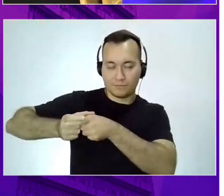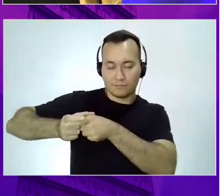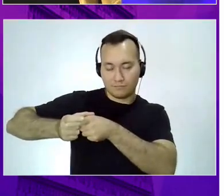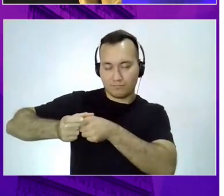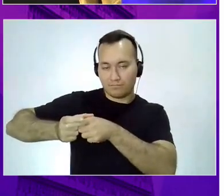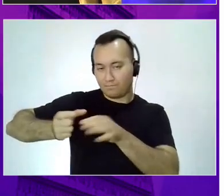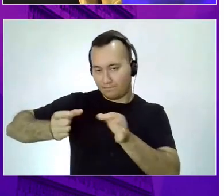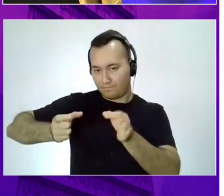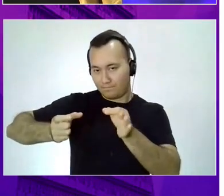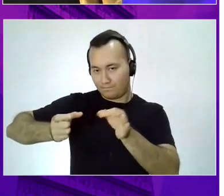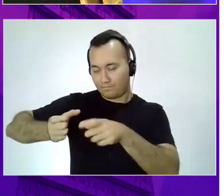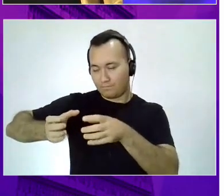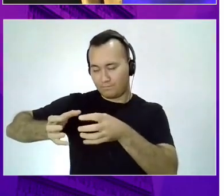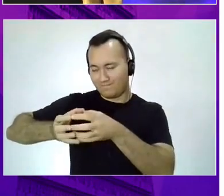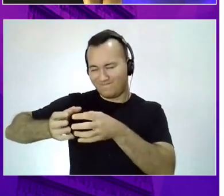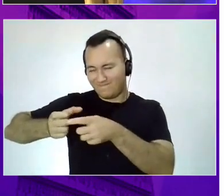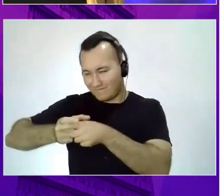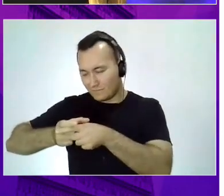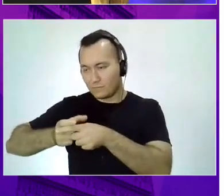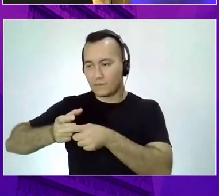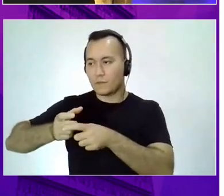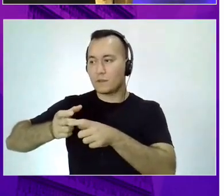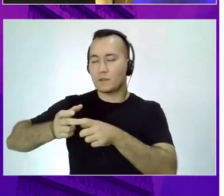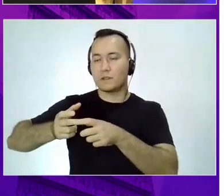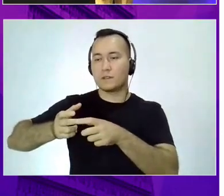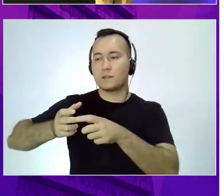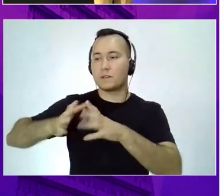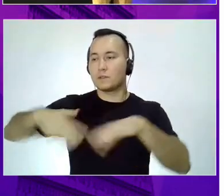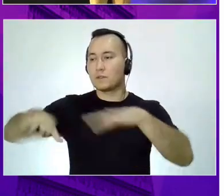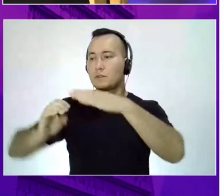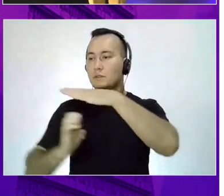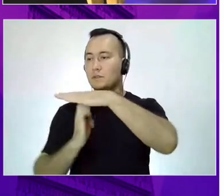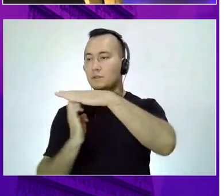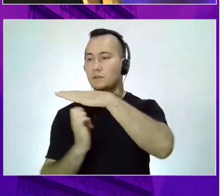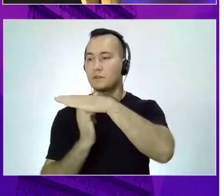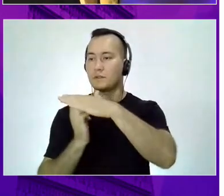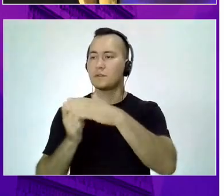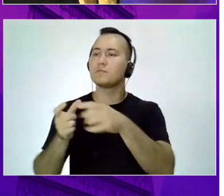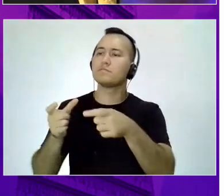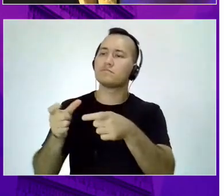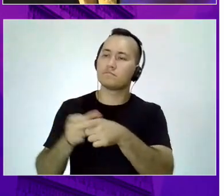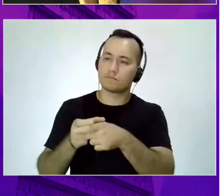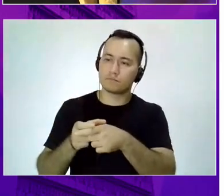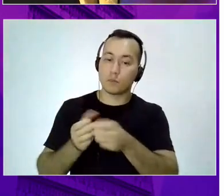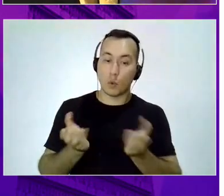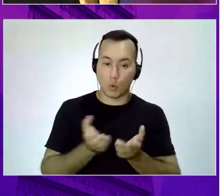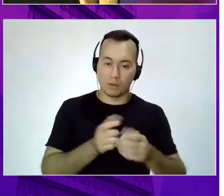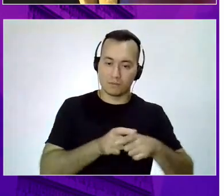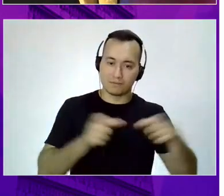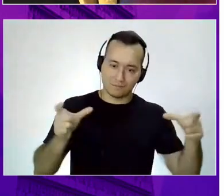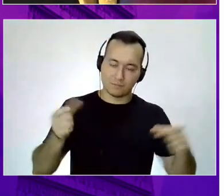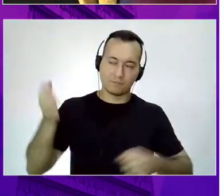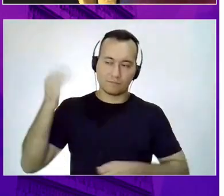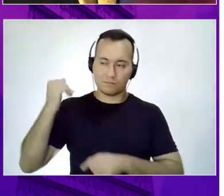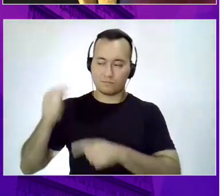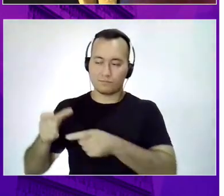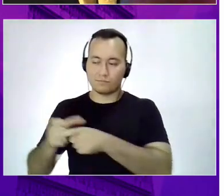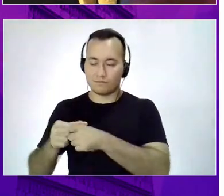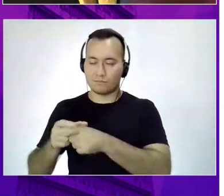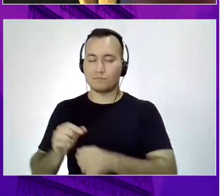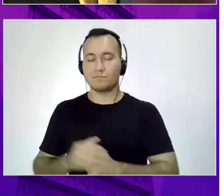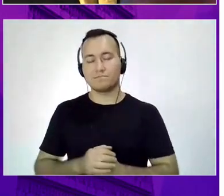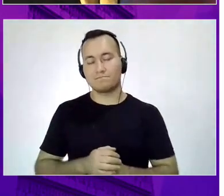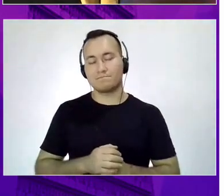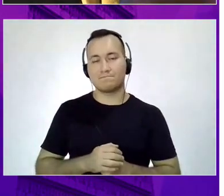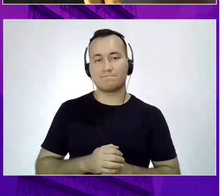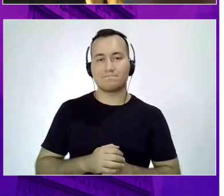Então, era um time limitado, a empresa era, obviamente, menor do que é hoje, e a gente tinha tão pouco funcionário, tanto